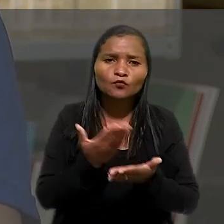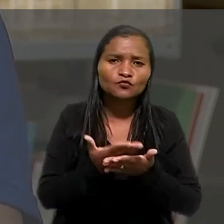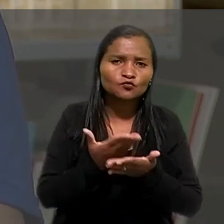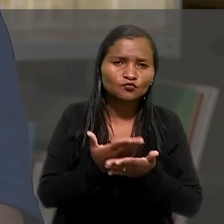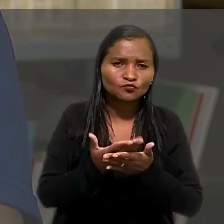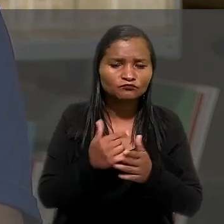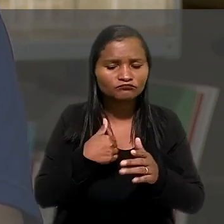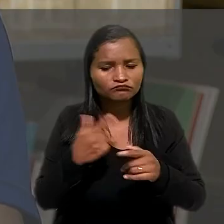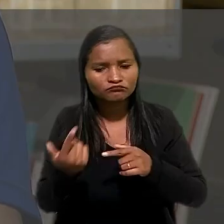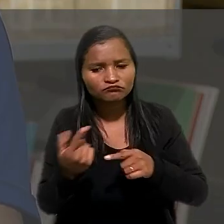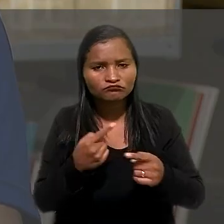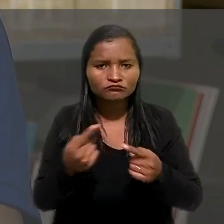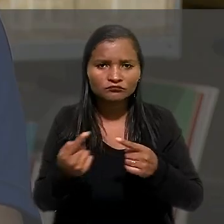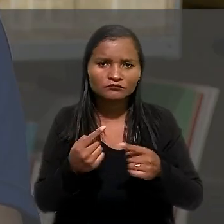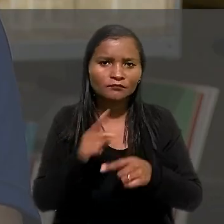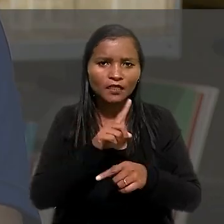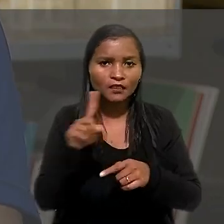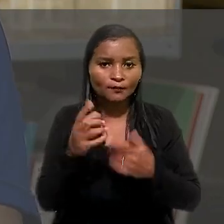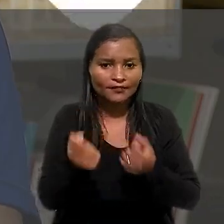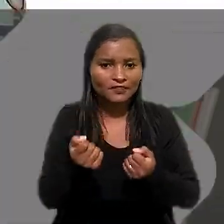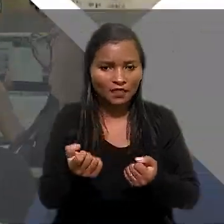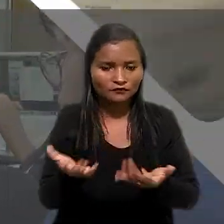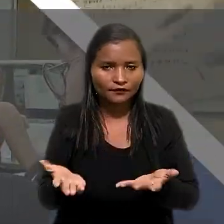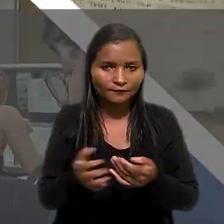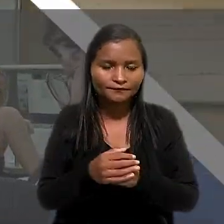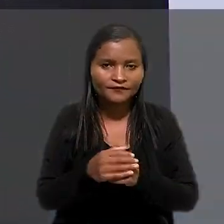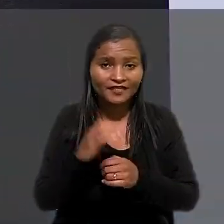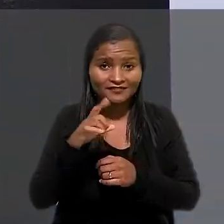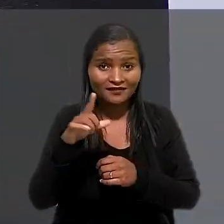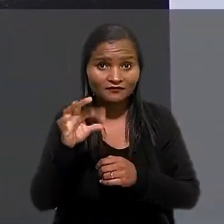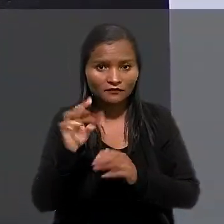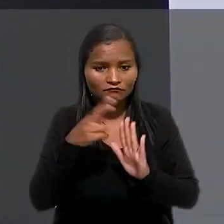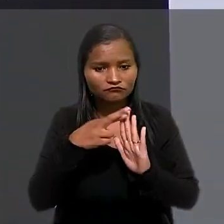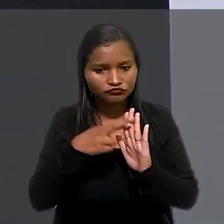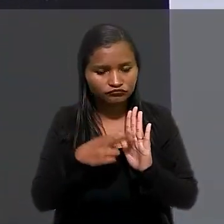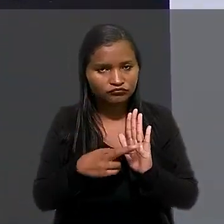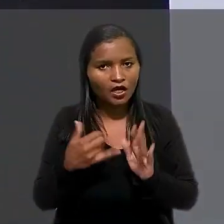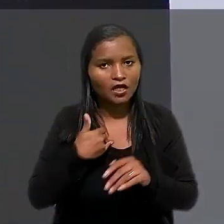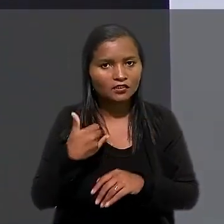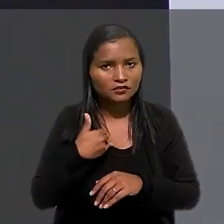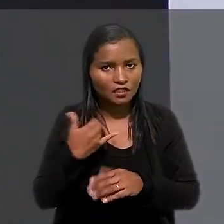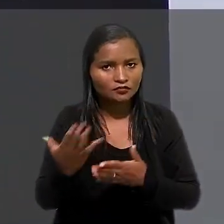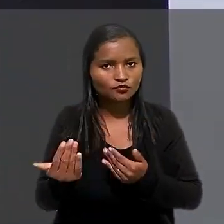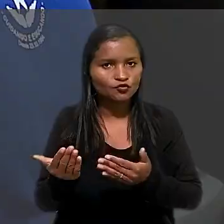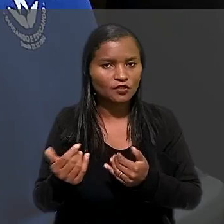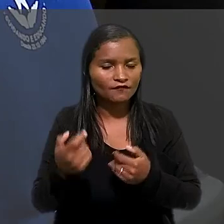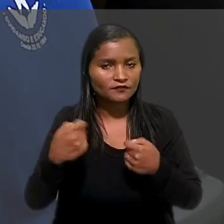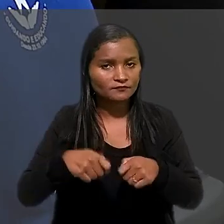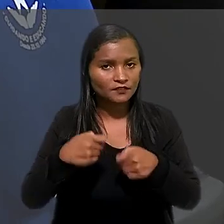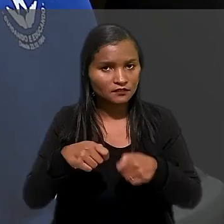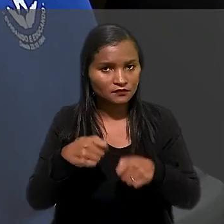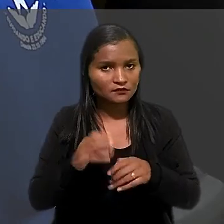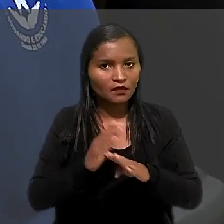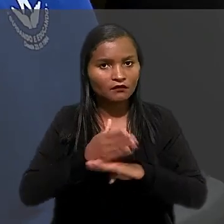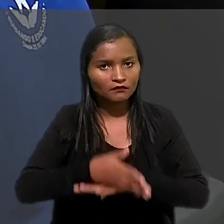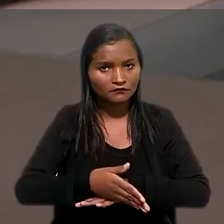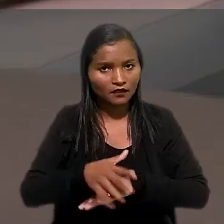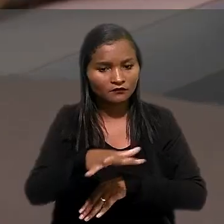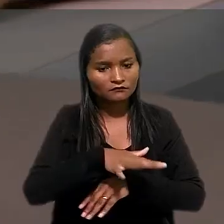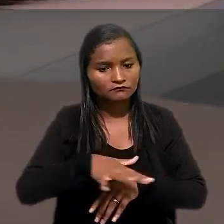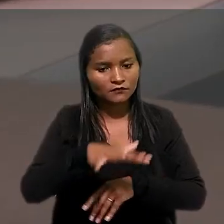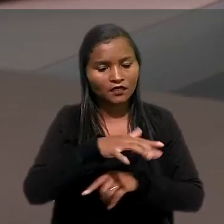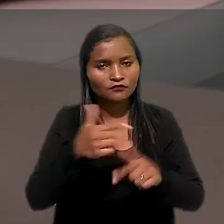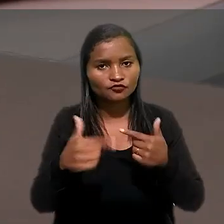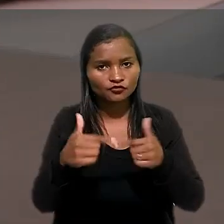para a semana não ficar muito pesada, sabe? A CLT regula com rigor a idade com que os jovens podem ingressar